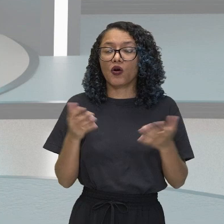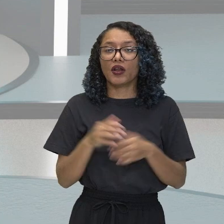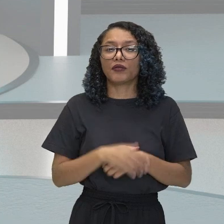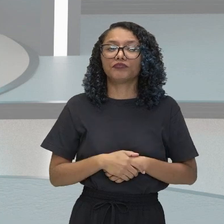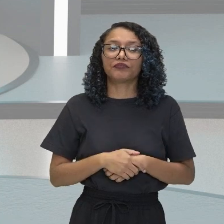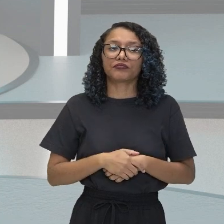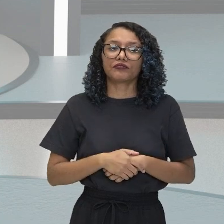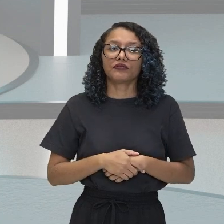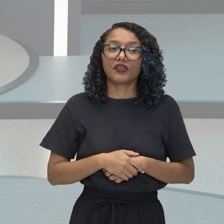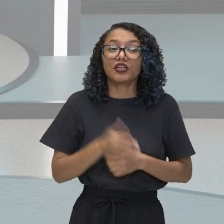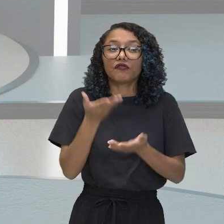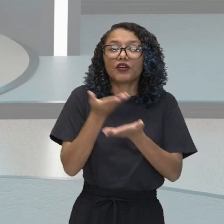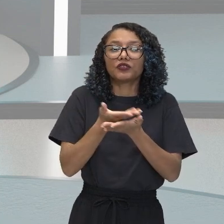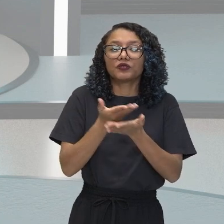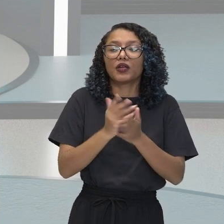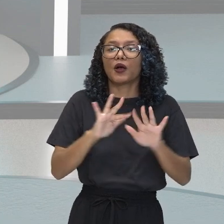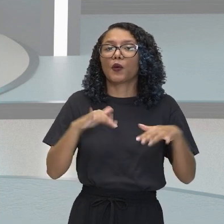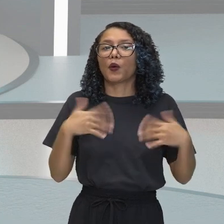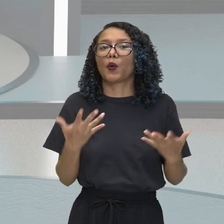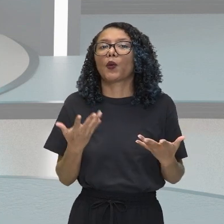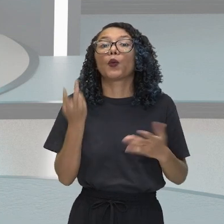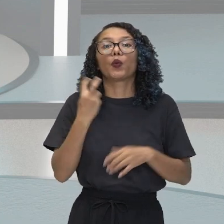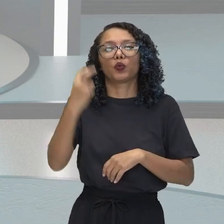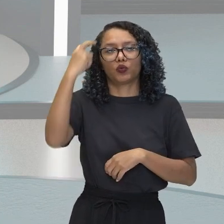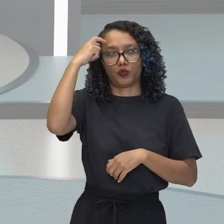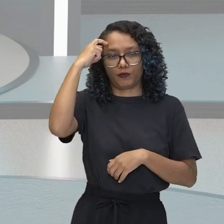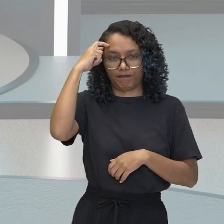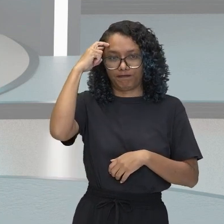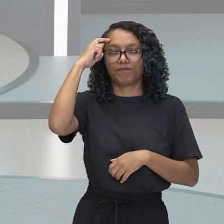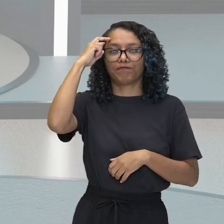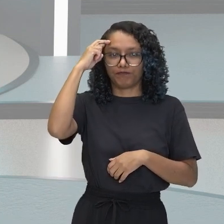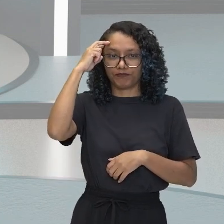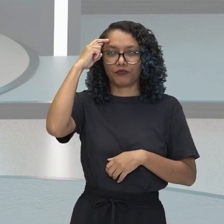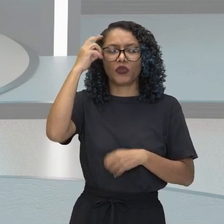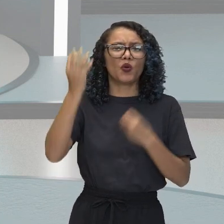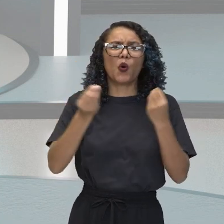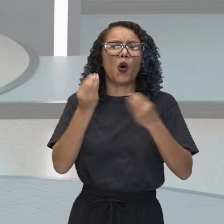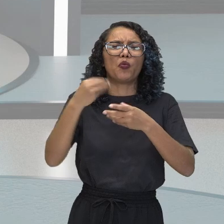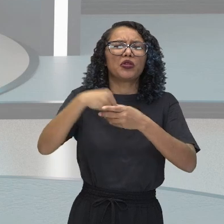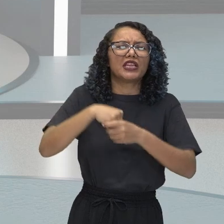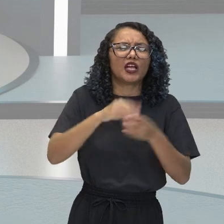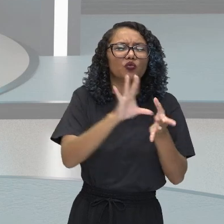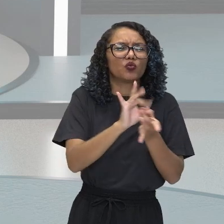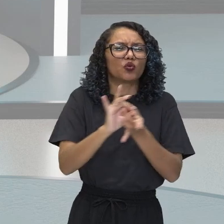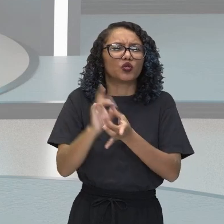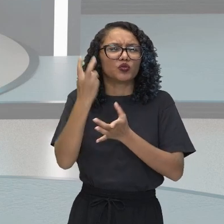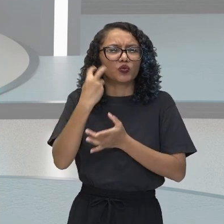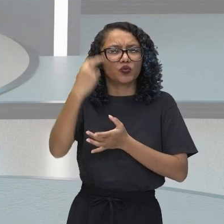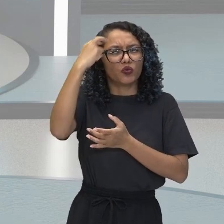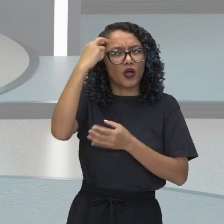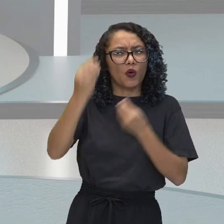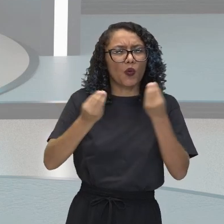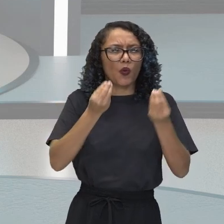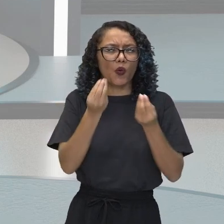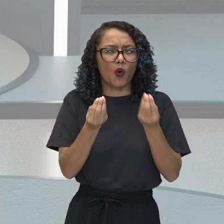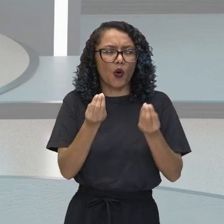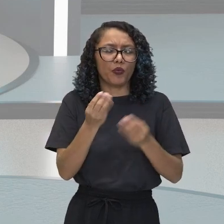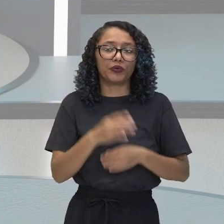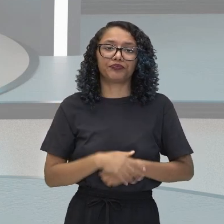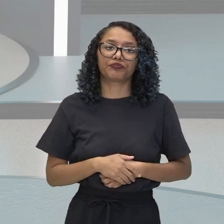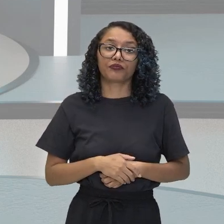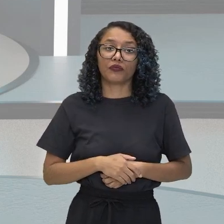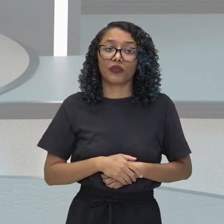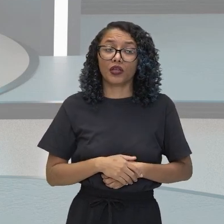o cultural. Então, vamos entender que esse corpo, ele passará a trazer